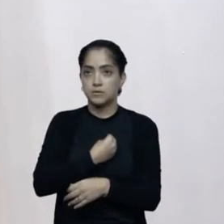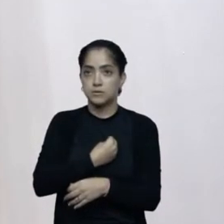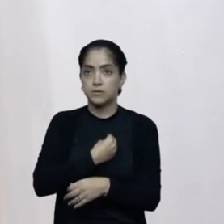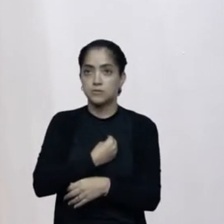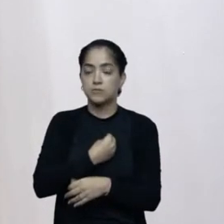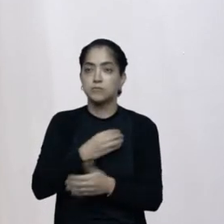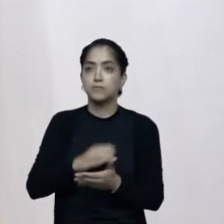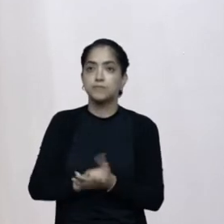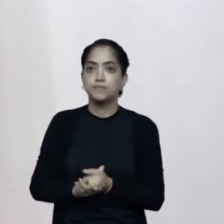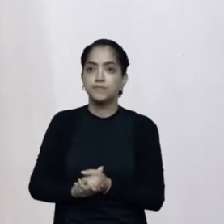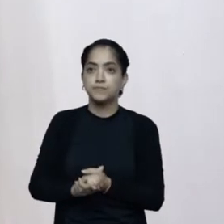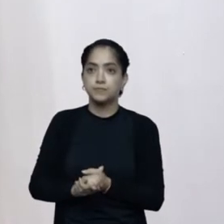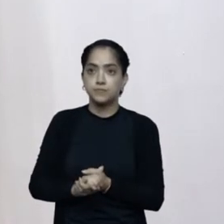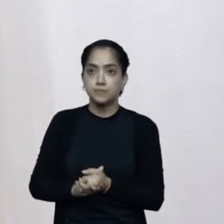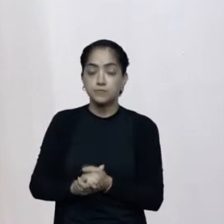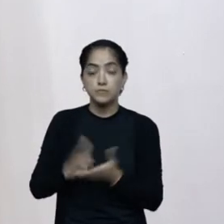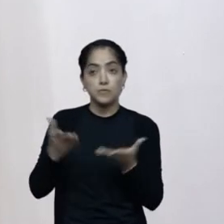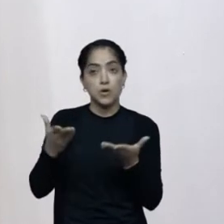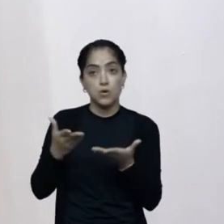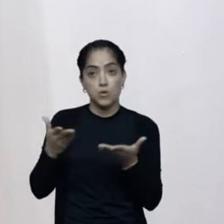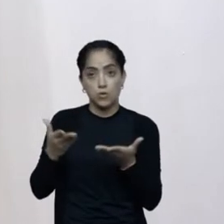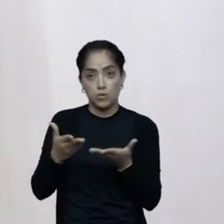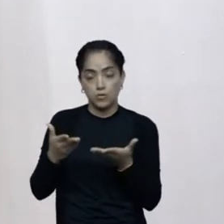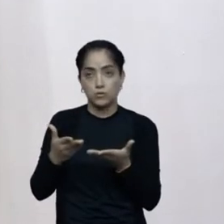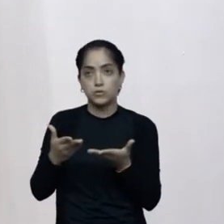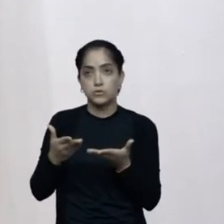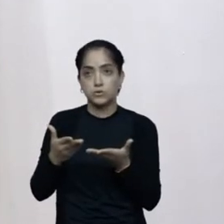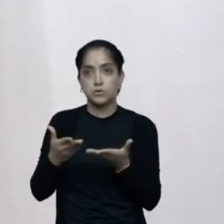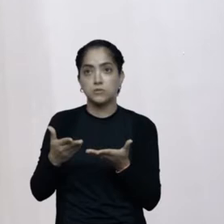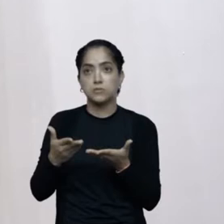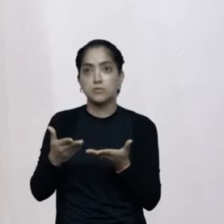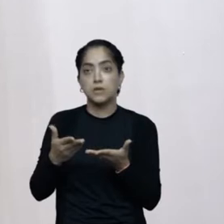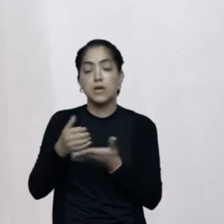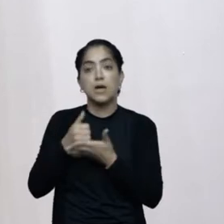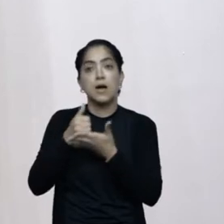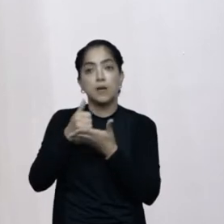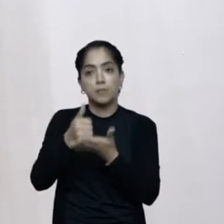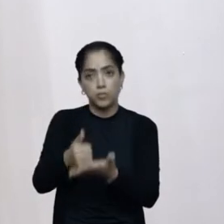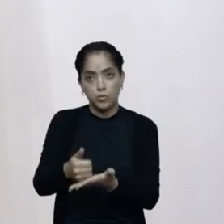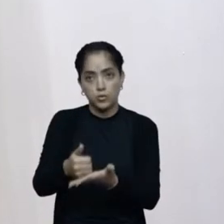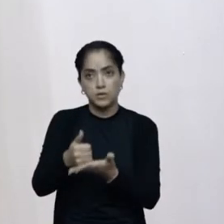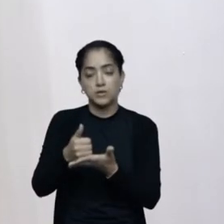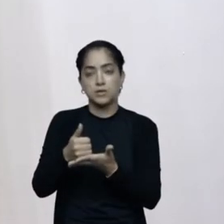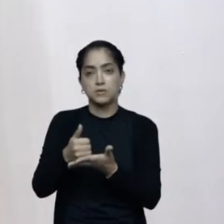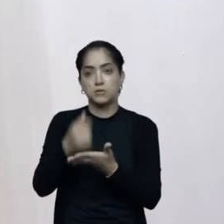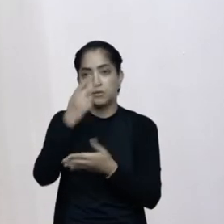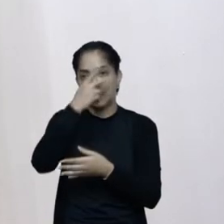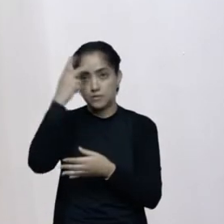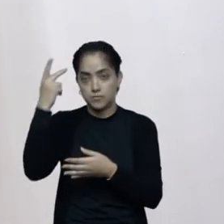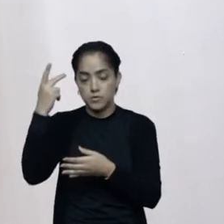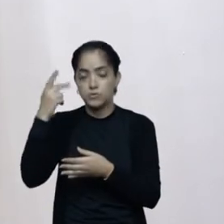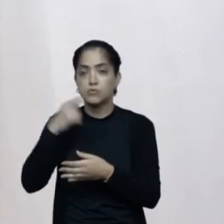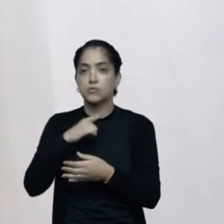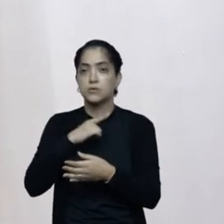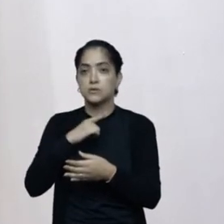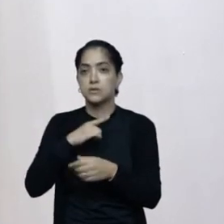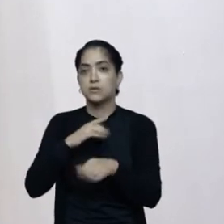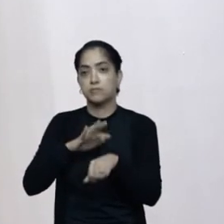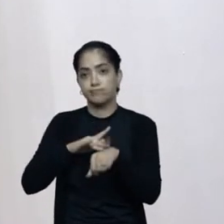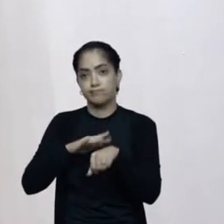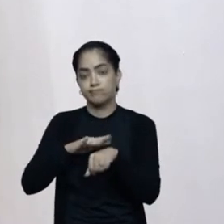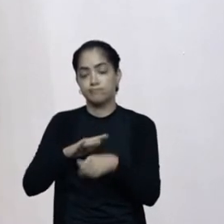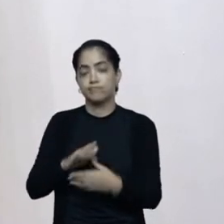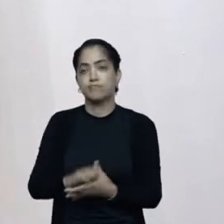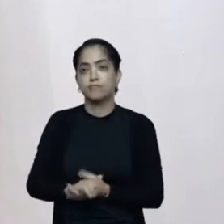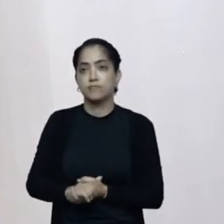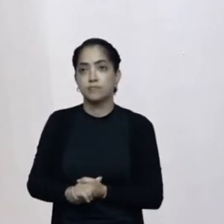e hoje aí, o senhor Leonir apoiando, né, os pacientes com doença de Fabry. Isso é muito importante,